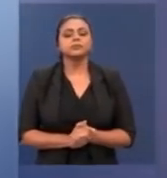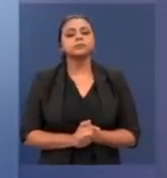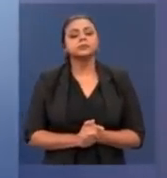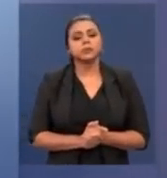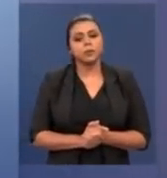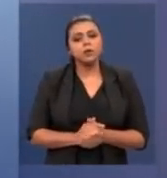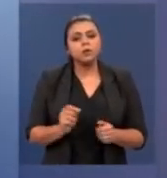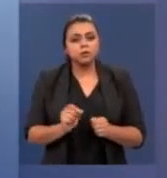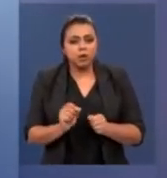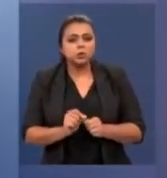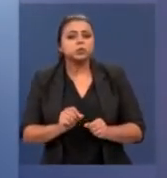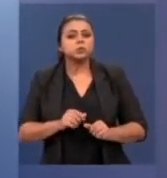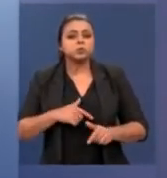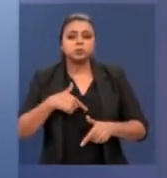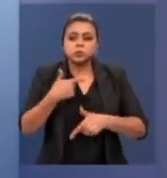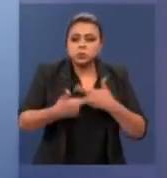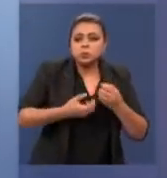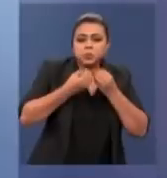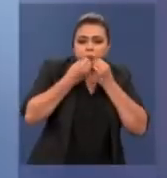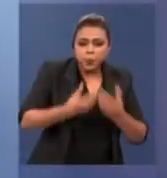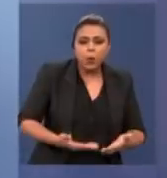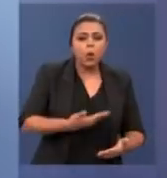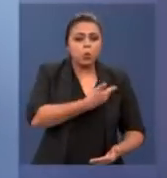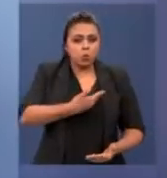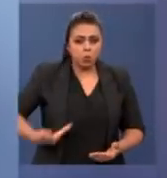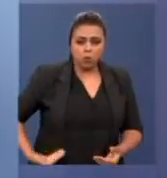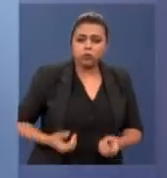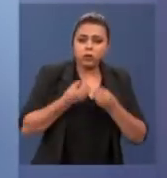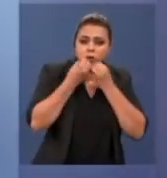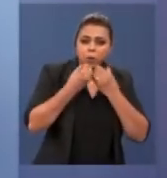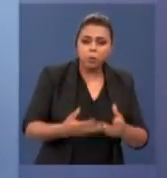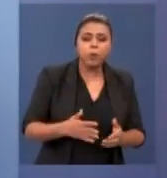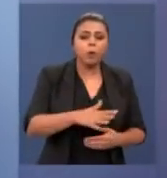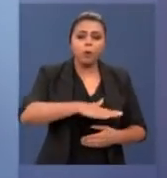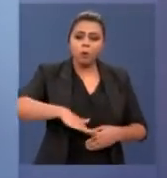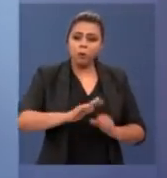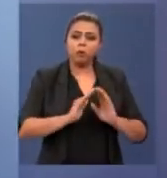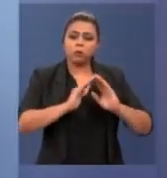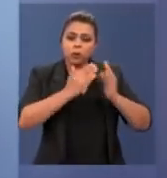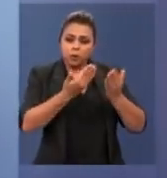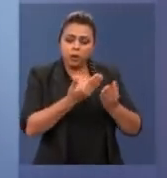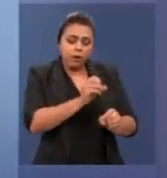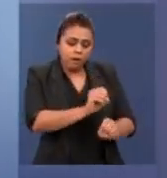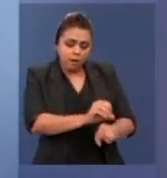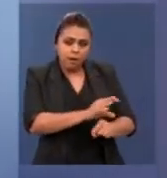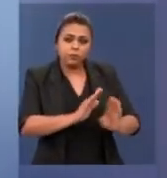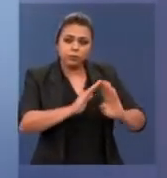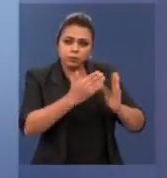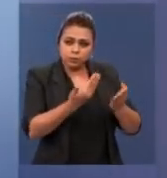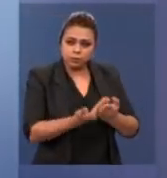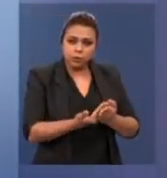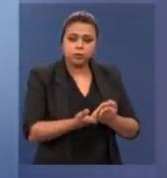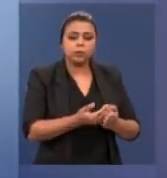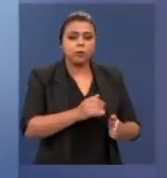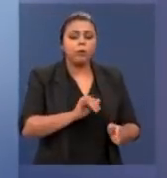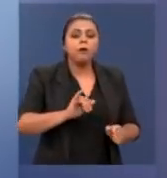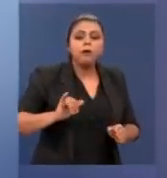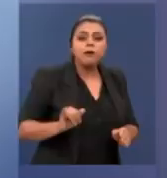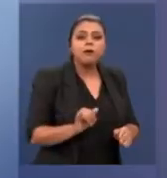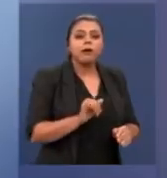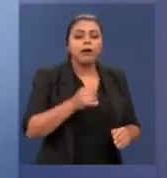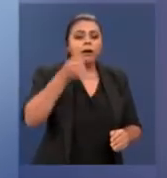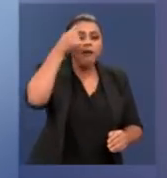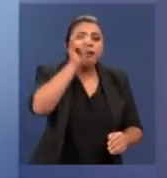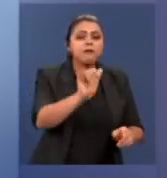como já fizemos um perigo que nós governamos de educação nas nossas escolas de prevenção deve estar dentro